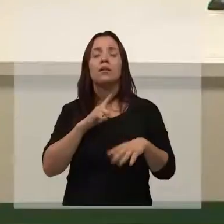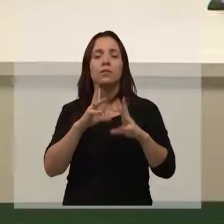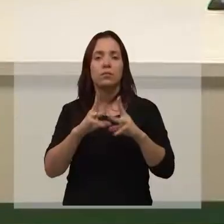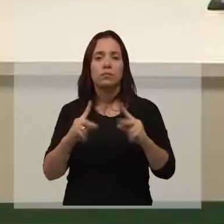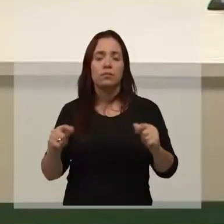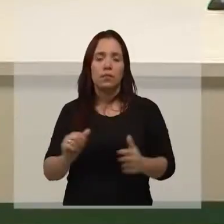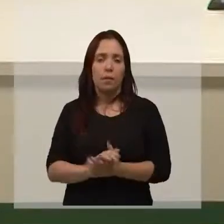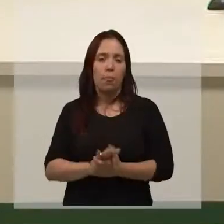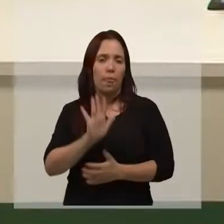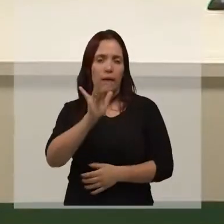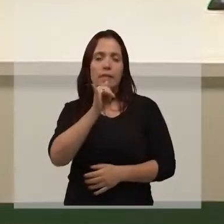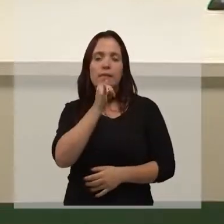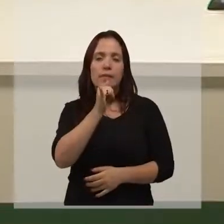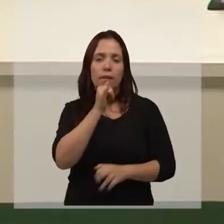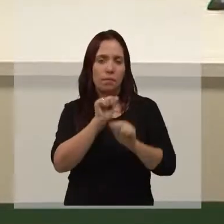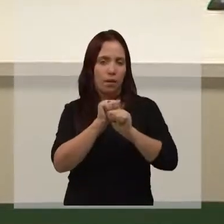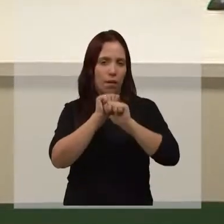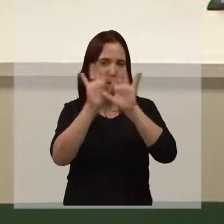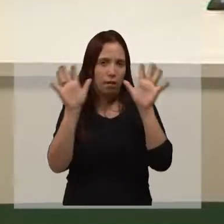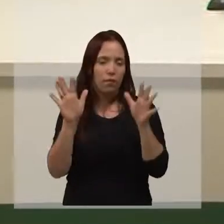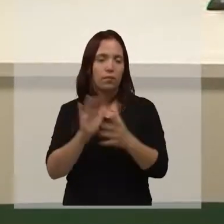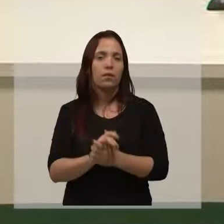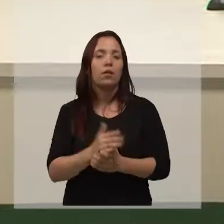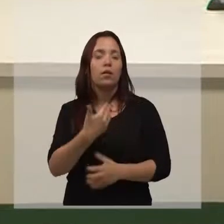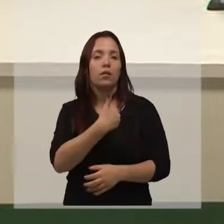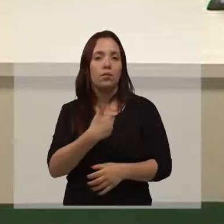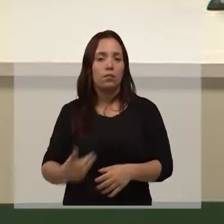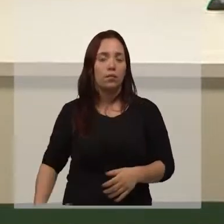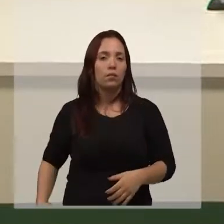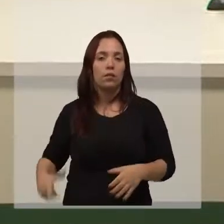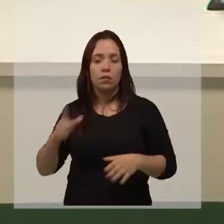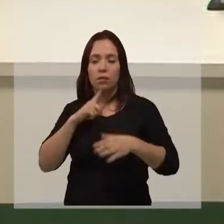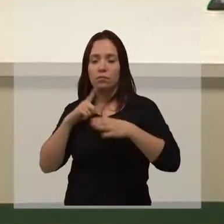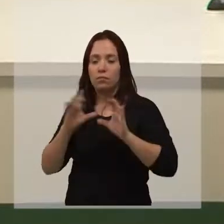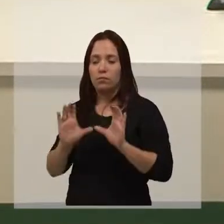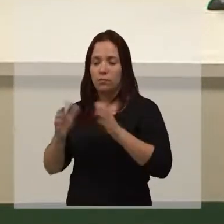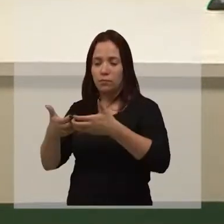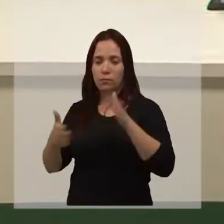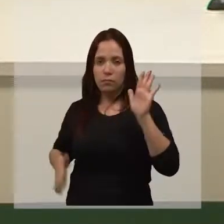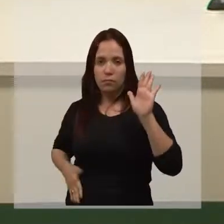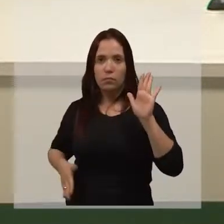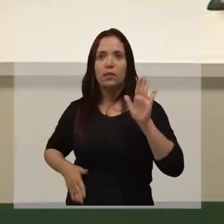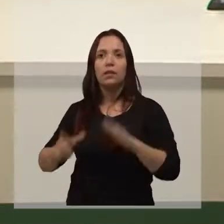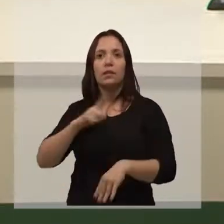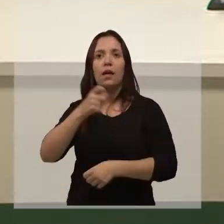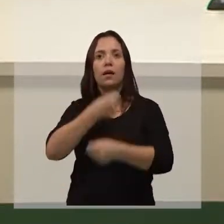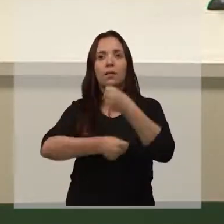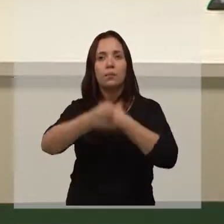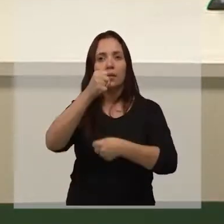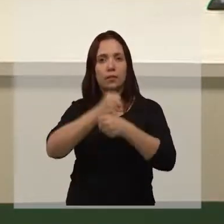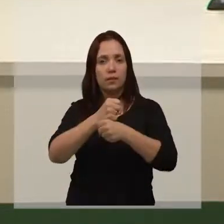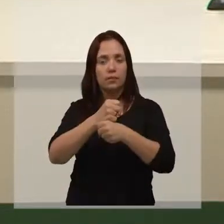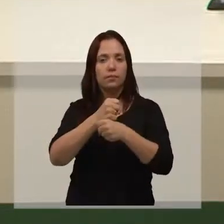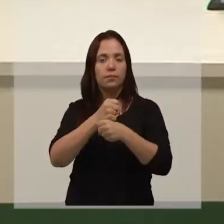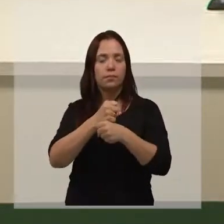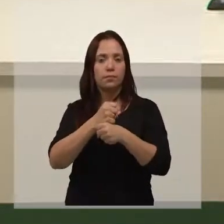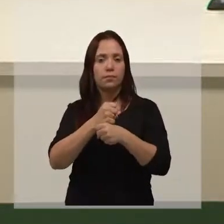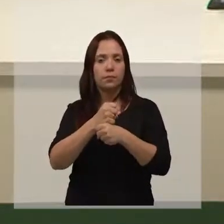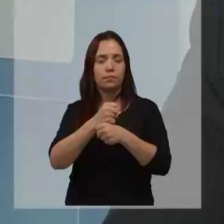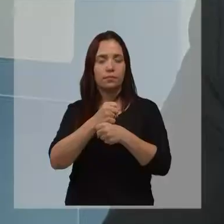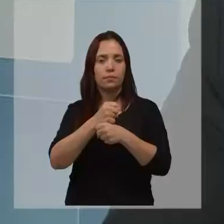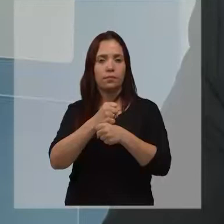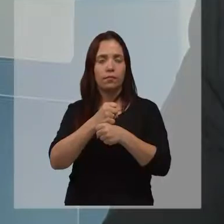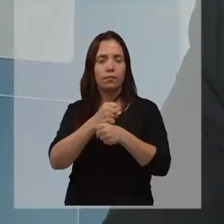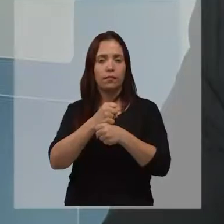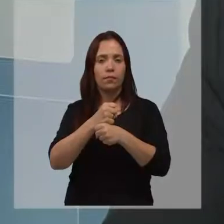exemplo para vocês, claro, aqui. O governador enfrentando um crime organizado, a gente teve no ano passado, no ano retrasado,